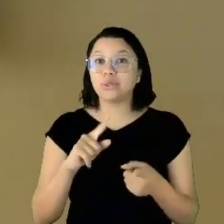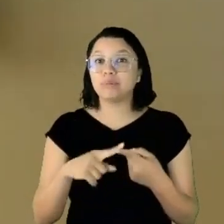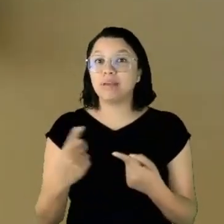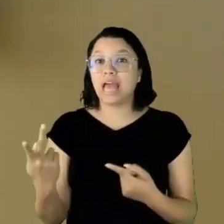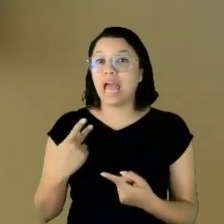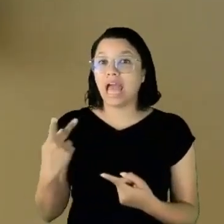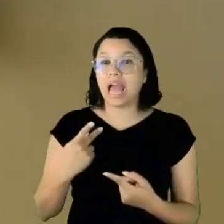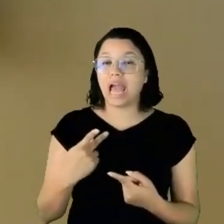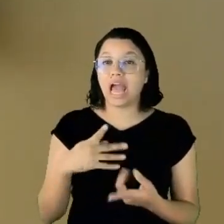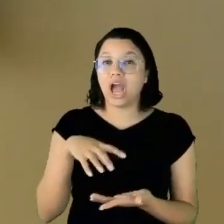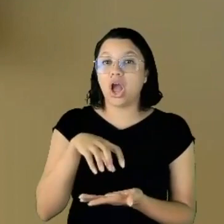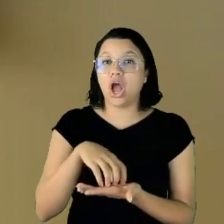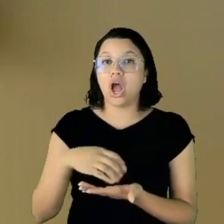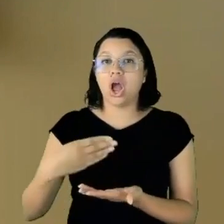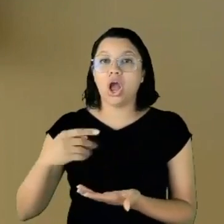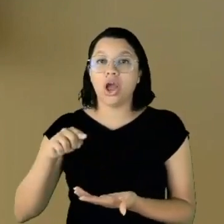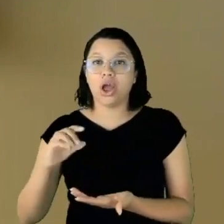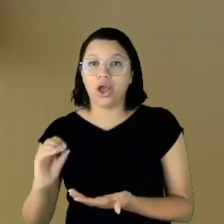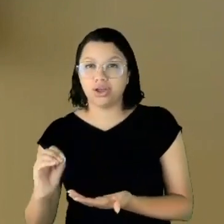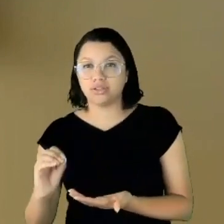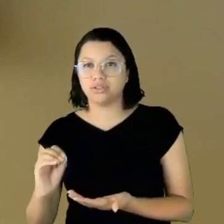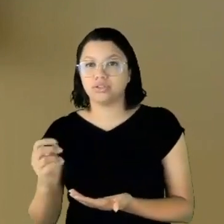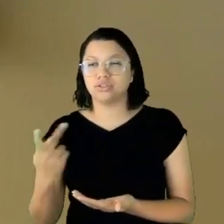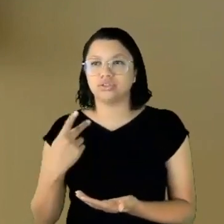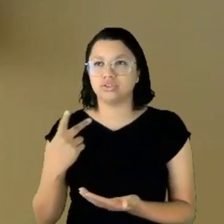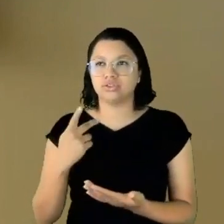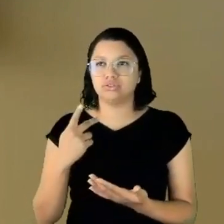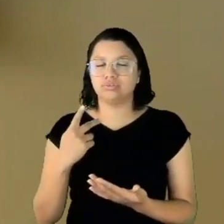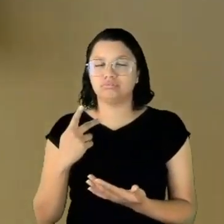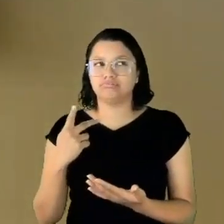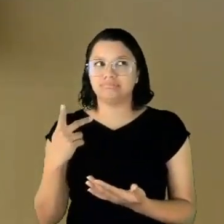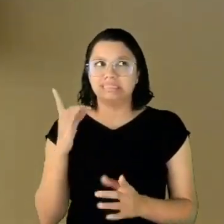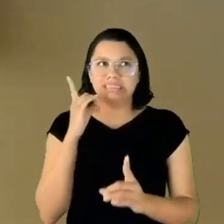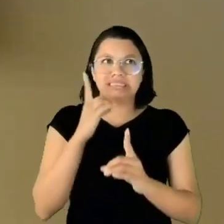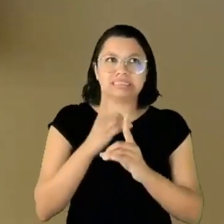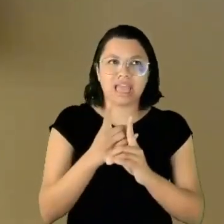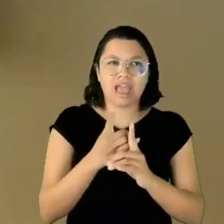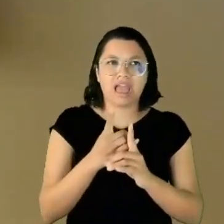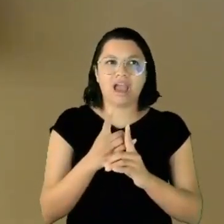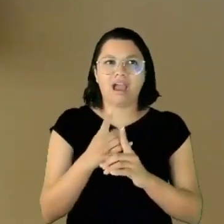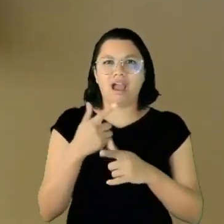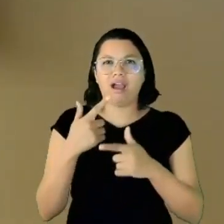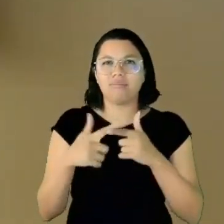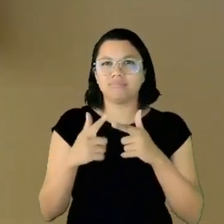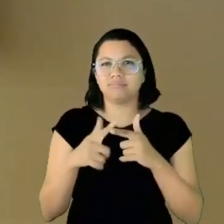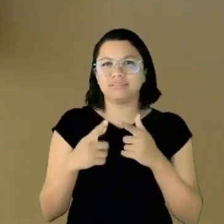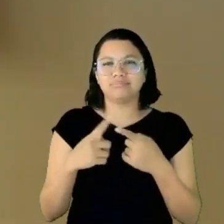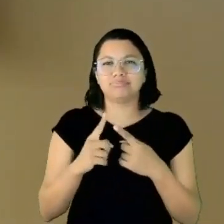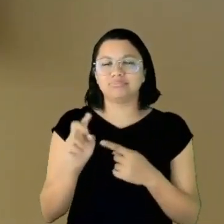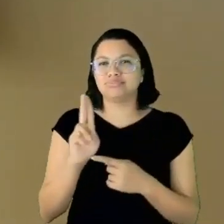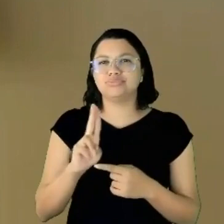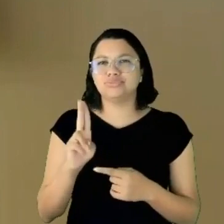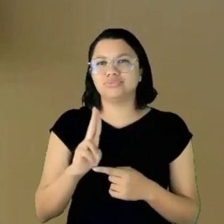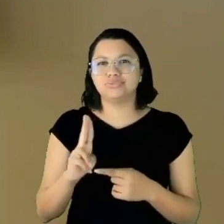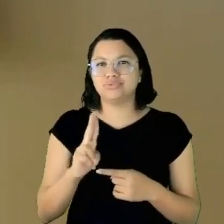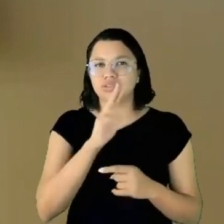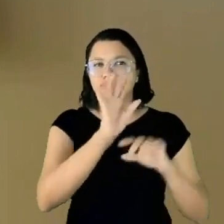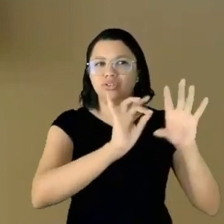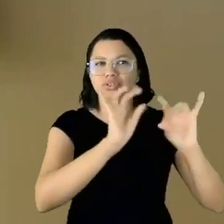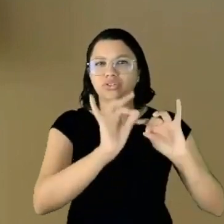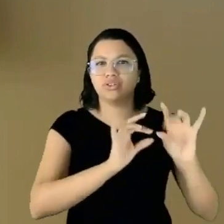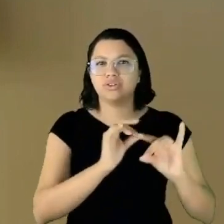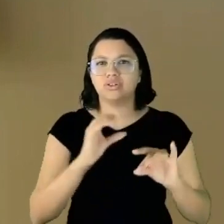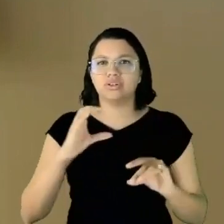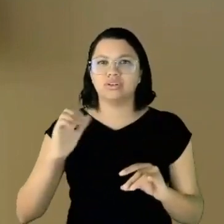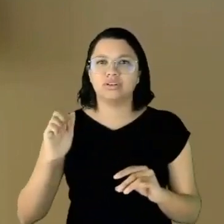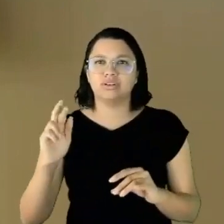útil mas nós aqui no núcleo 4.0 nos vimos frente a um problema onde não era possível usar no filtro de automação